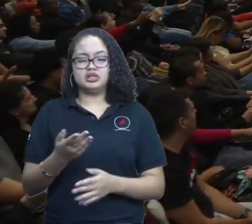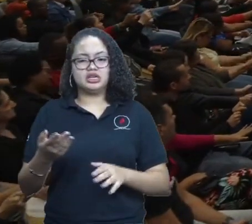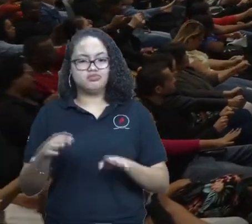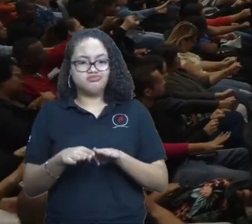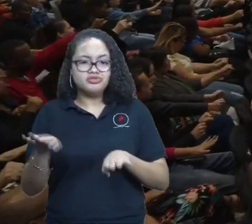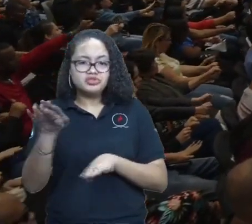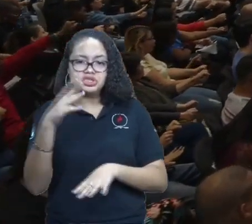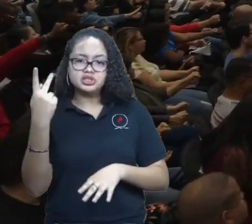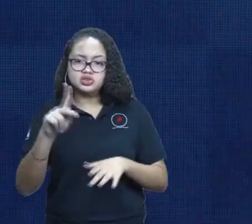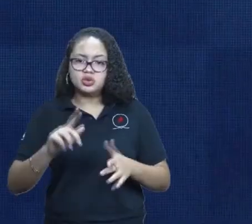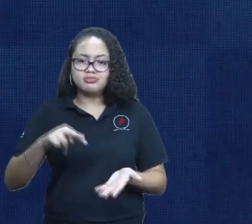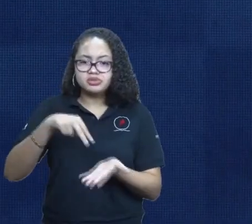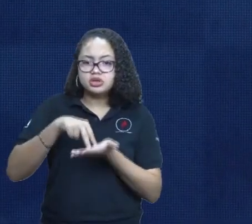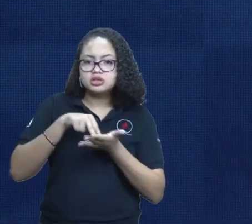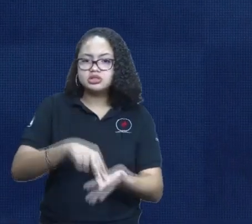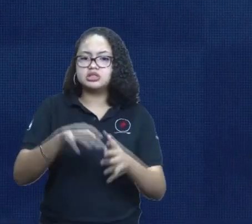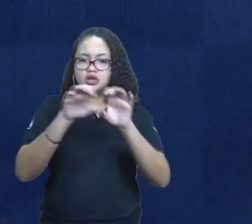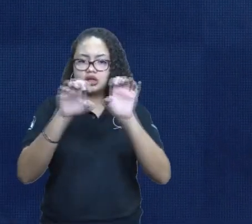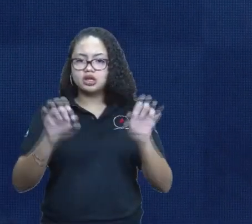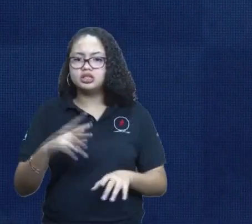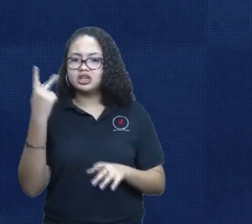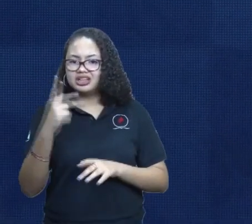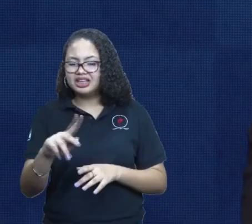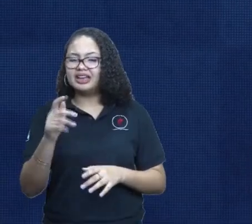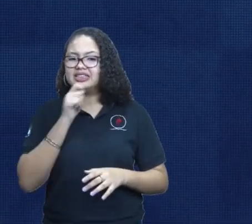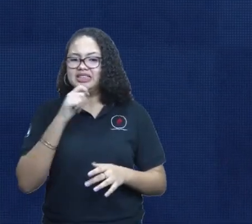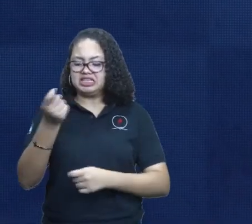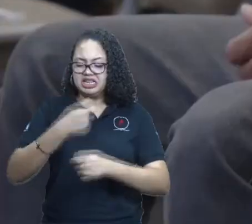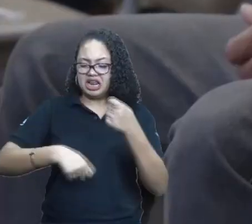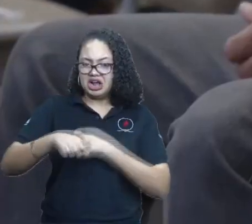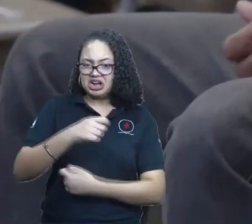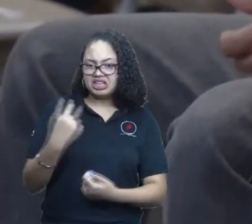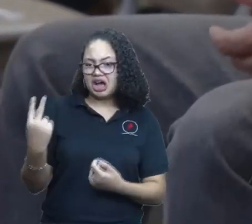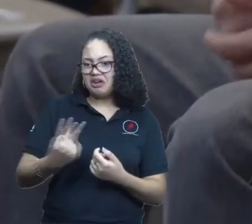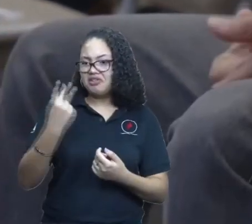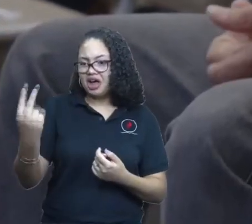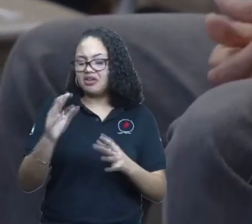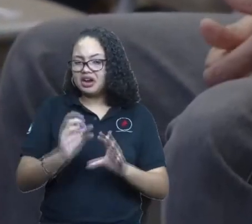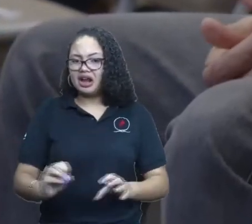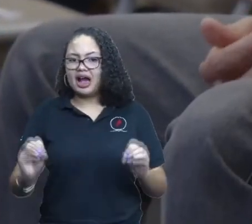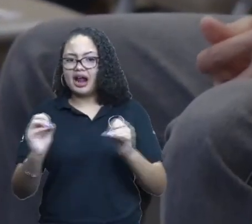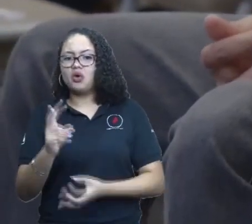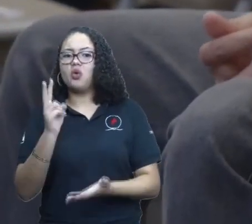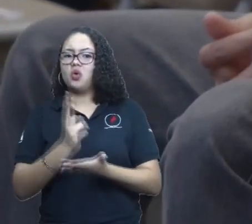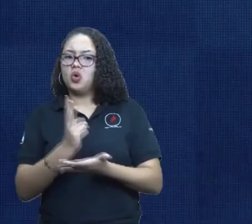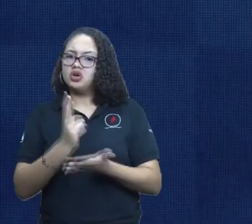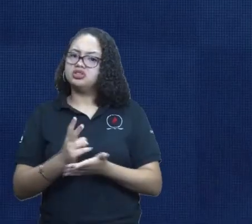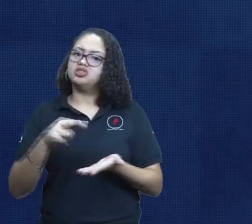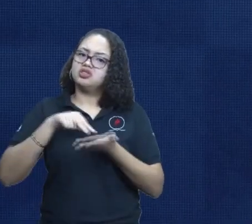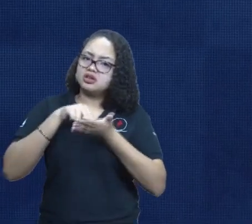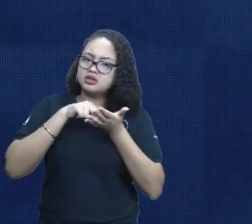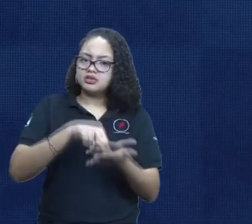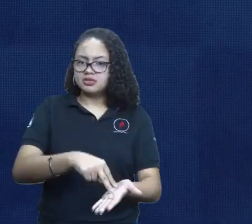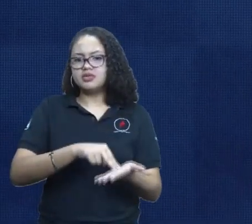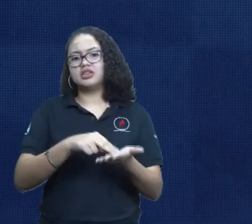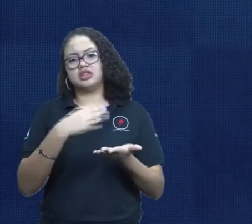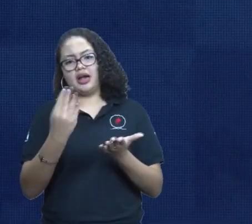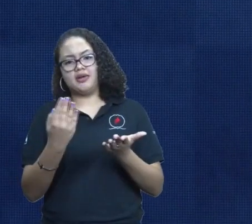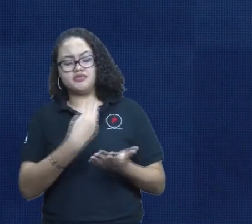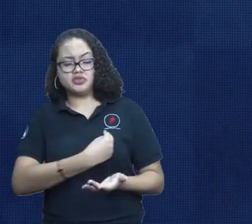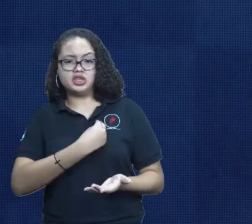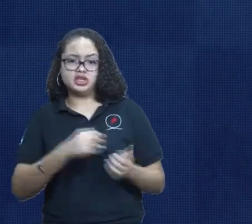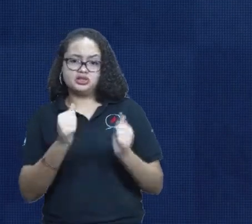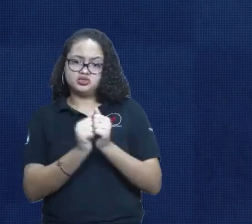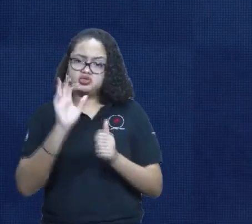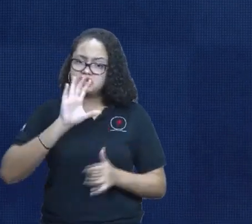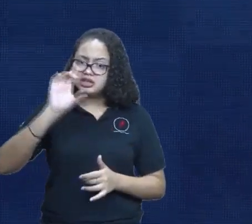na superfície da sua ética sem negociar seus valores mantendo o seu integridade mantendo sua vida com Deus e